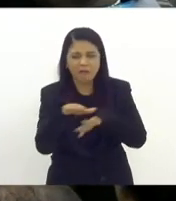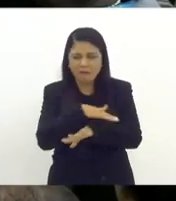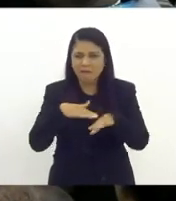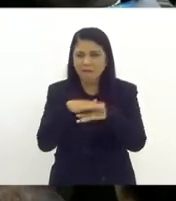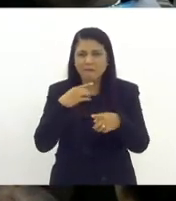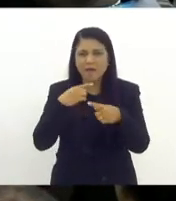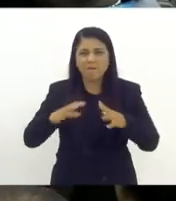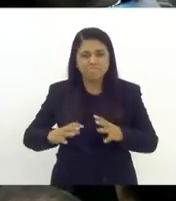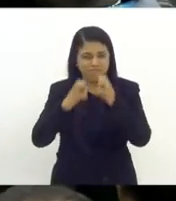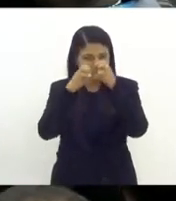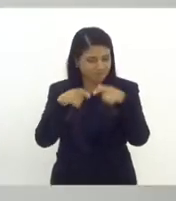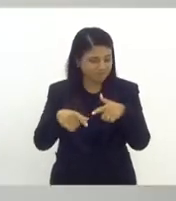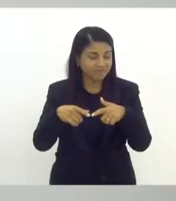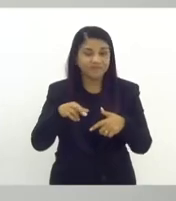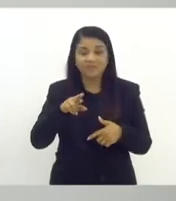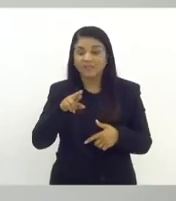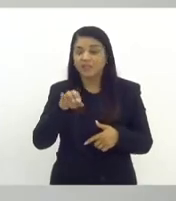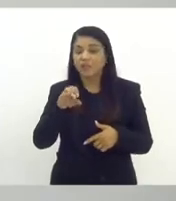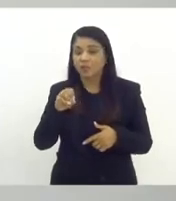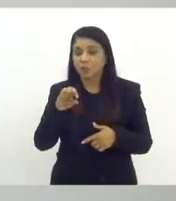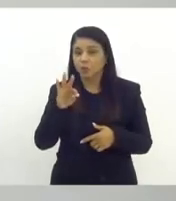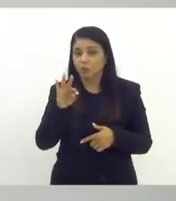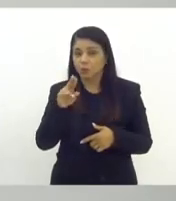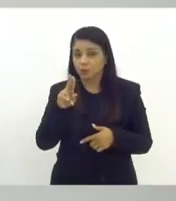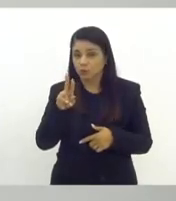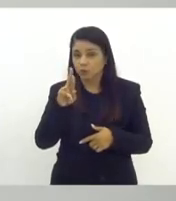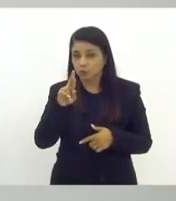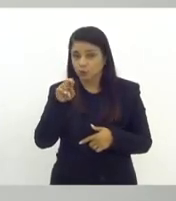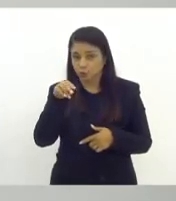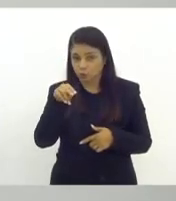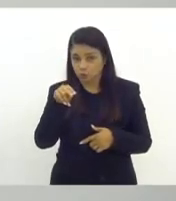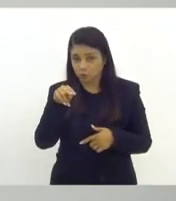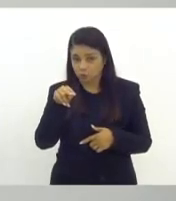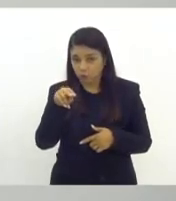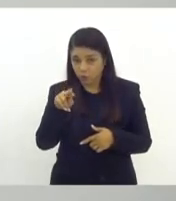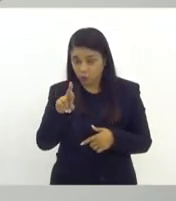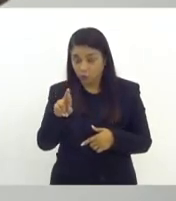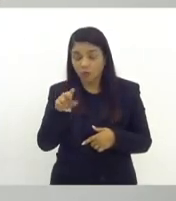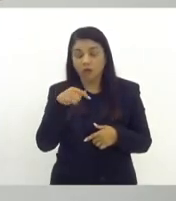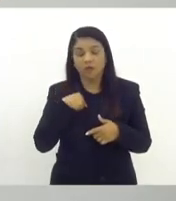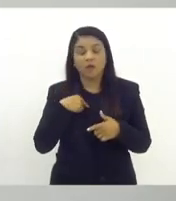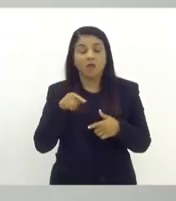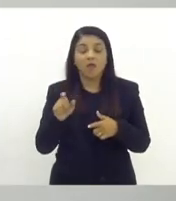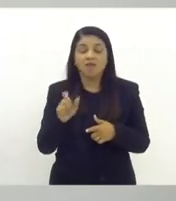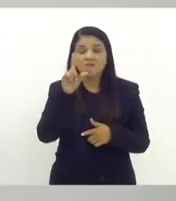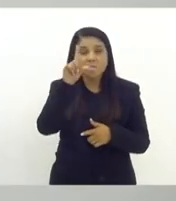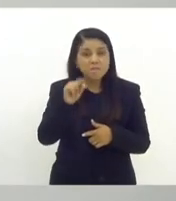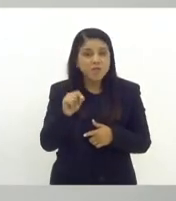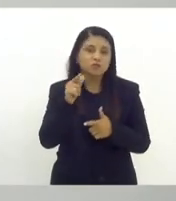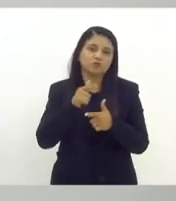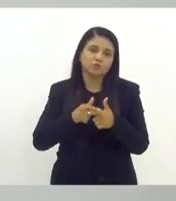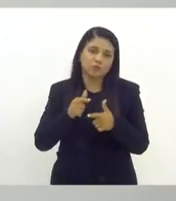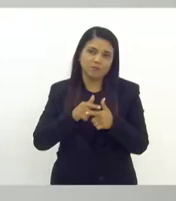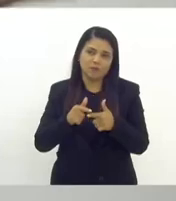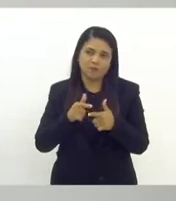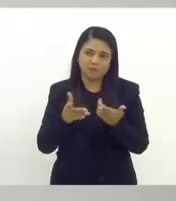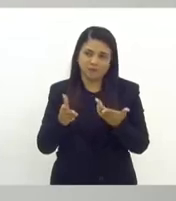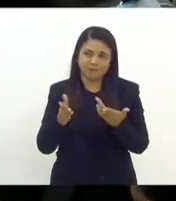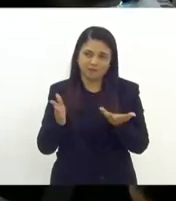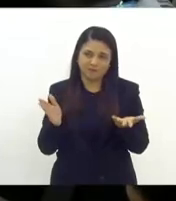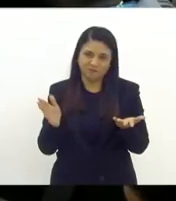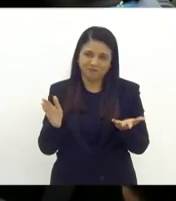eu tô de todos os órgãos estado desses é o que menos dá problema pra gente